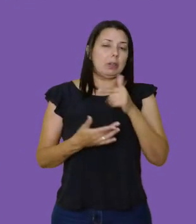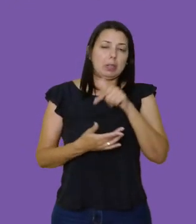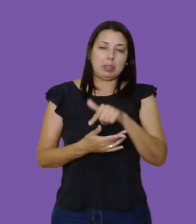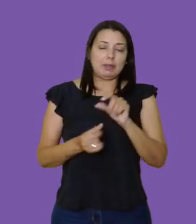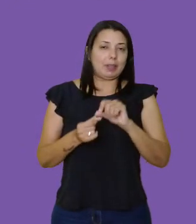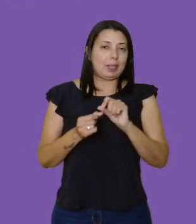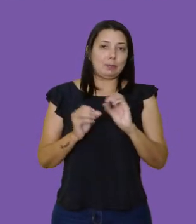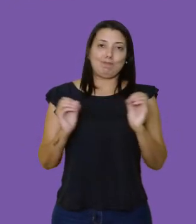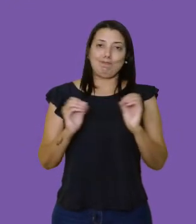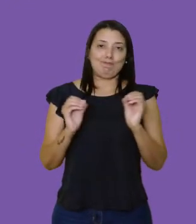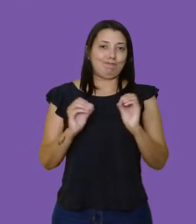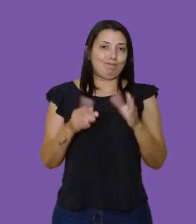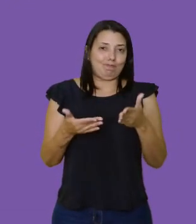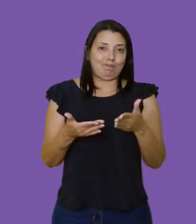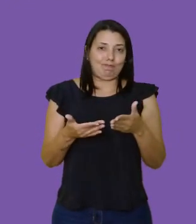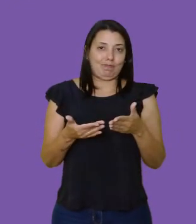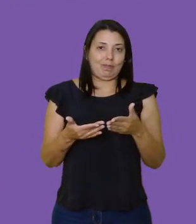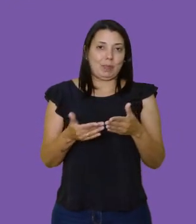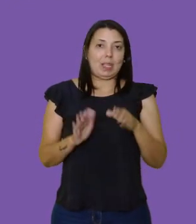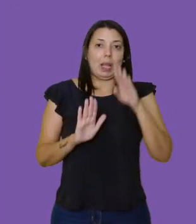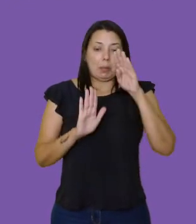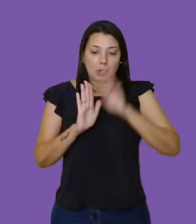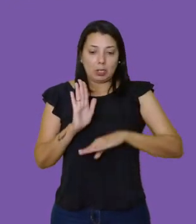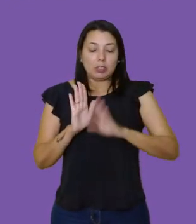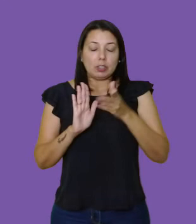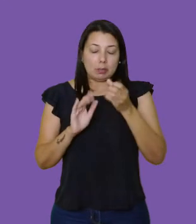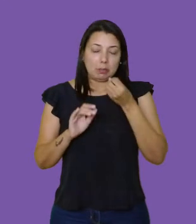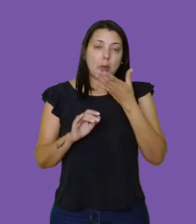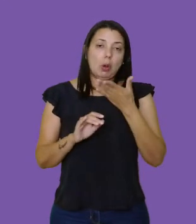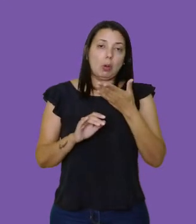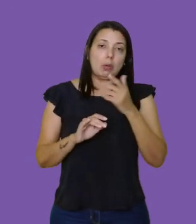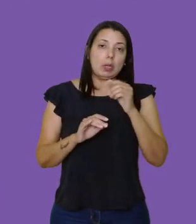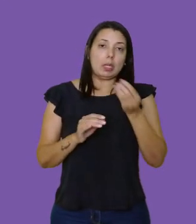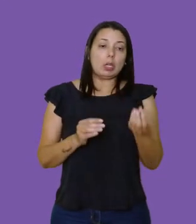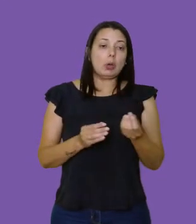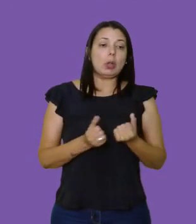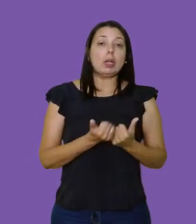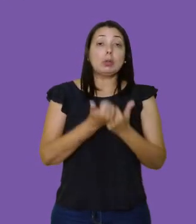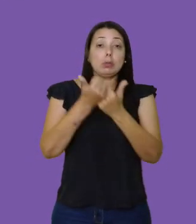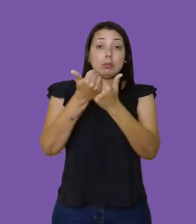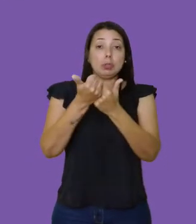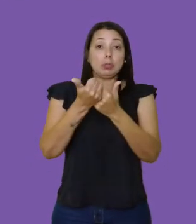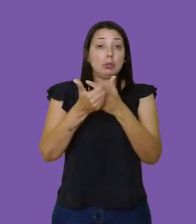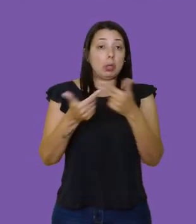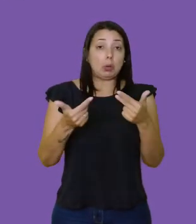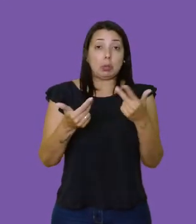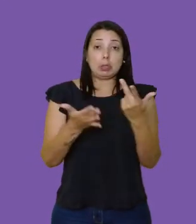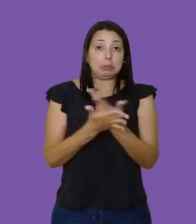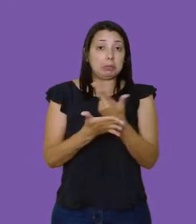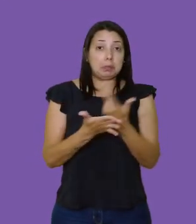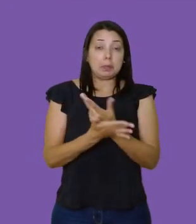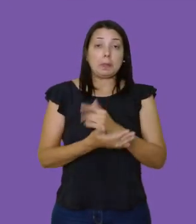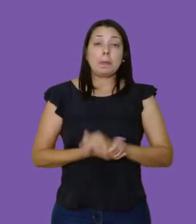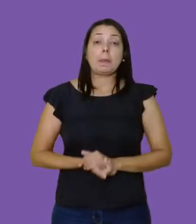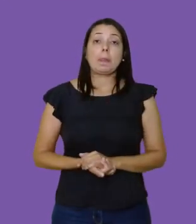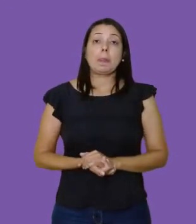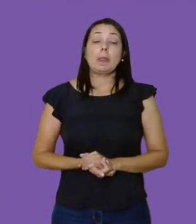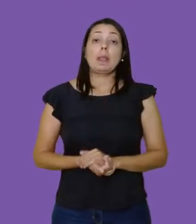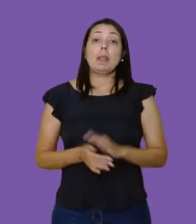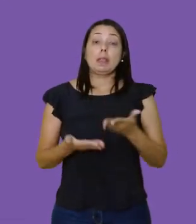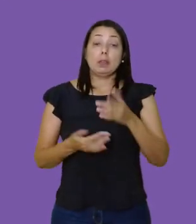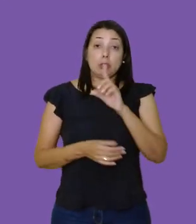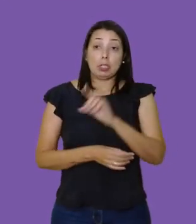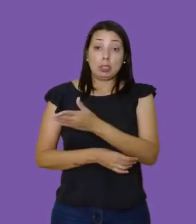eles estão fazendo. Eles estão botando abaixo aquilo que funciona e botando no lugar uma aventura eleitoreira. Na coluna